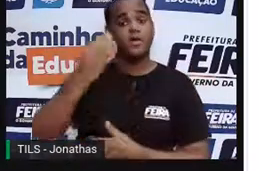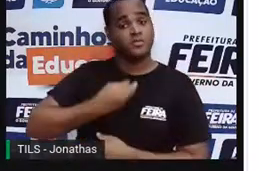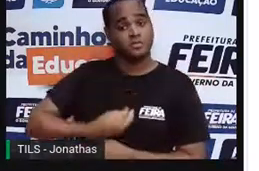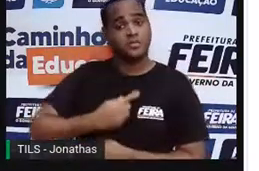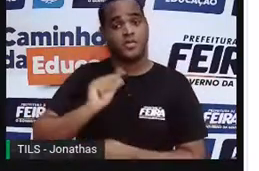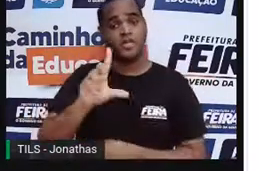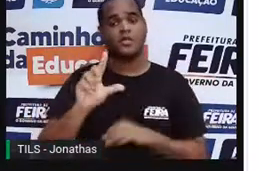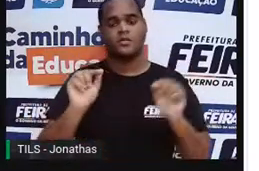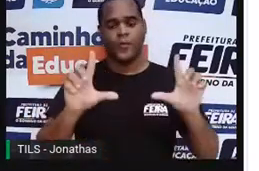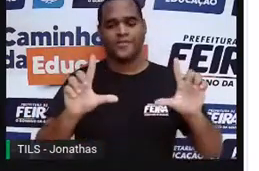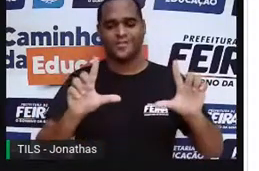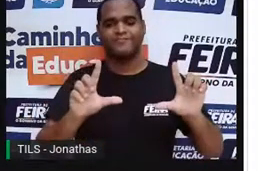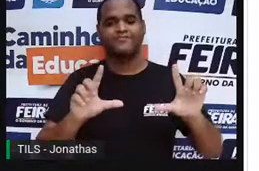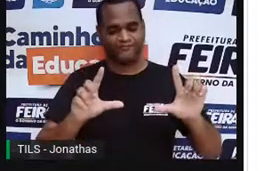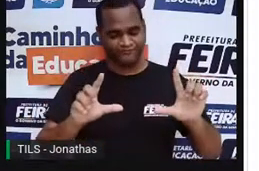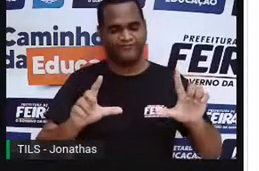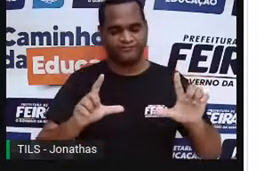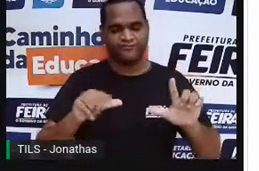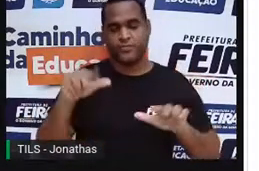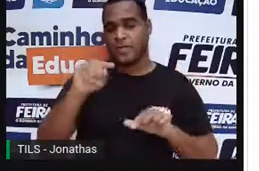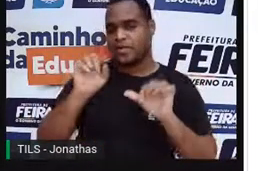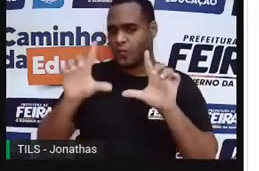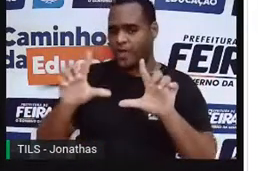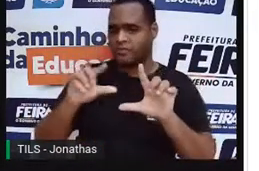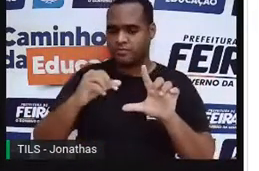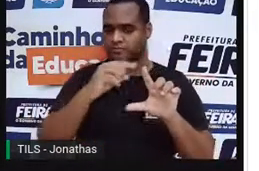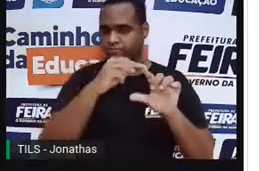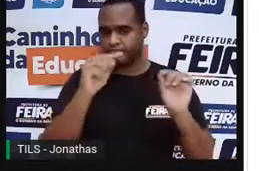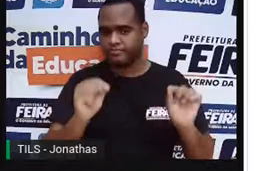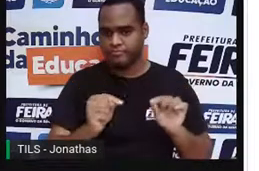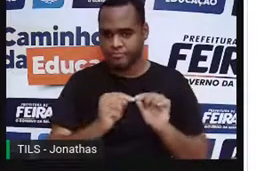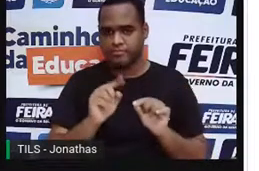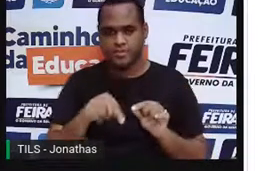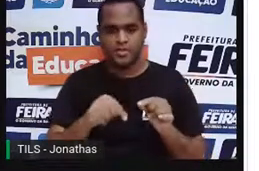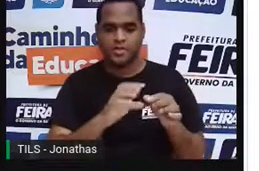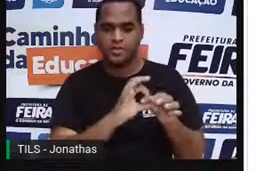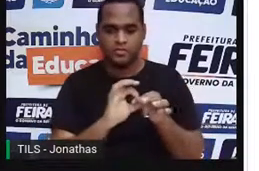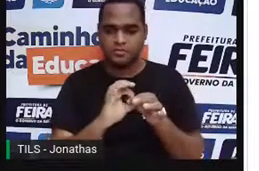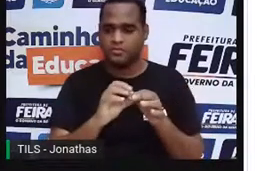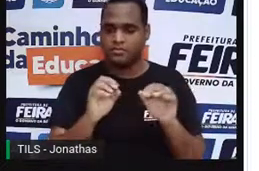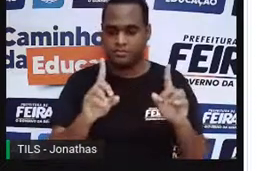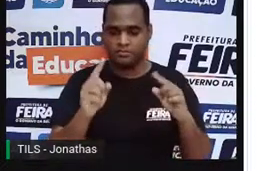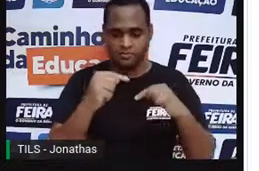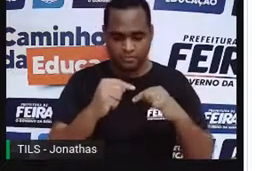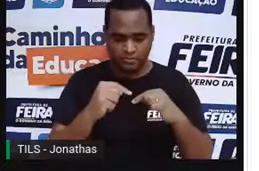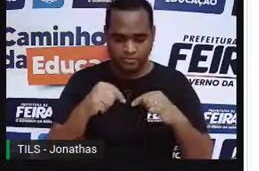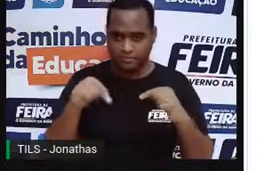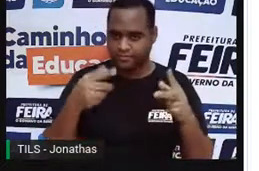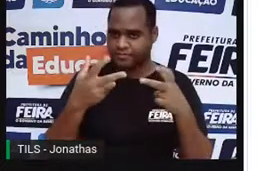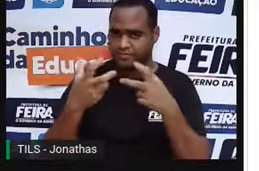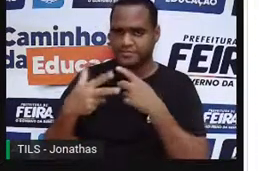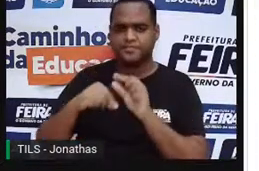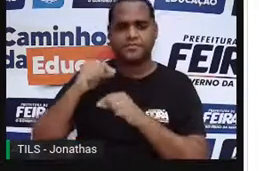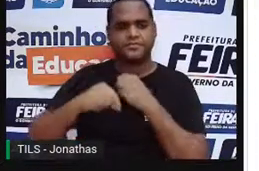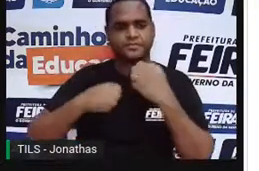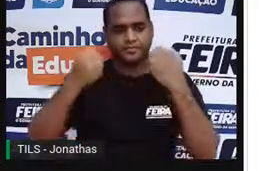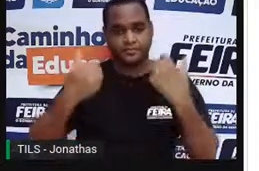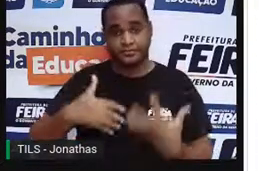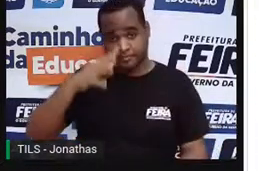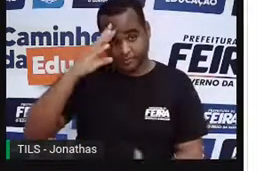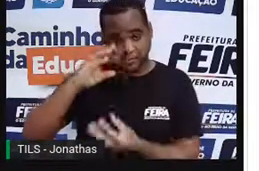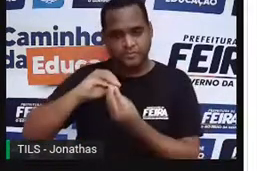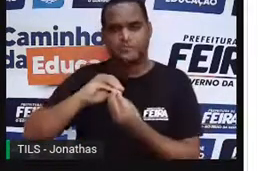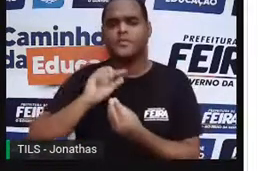então já que isso acontece no quadrado o quadrado é um retângulo Então por essa observação a gente já pode pensar o seguinte